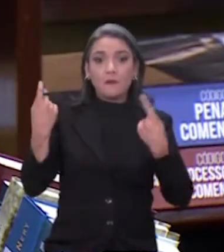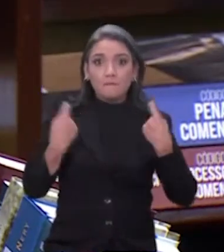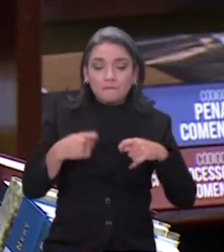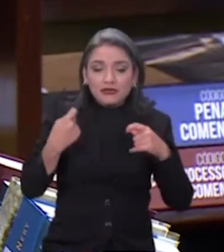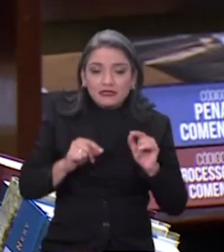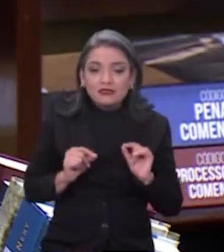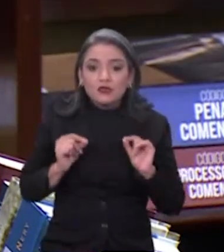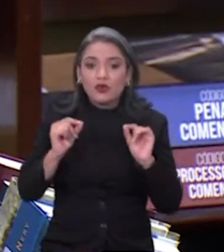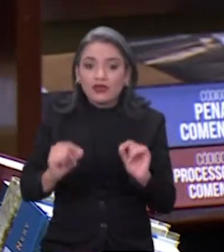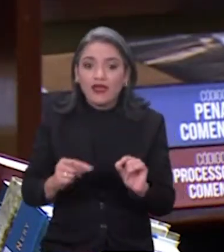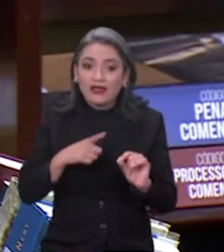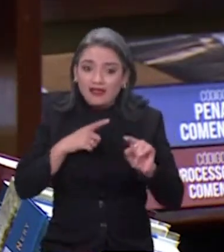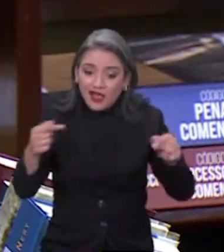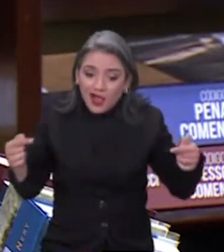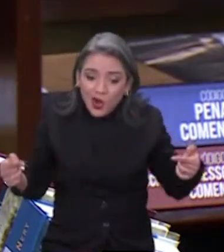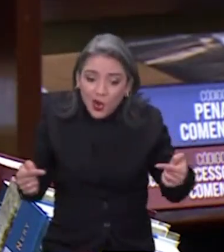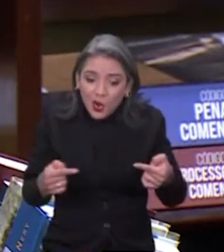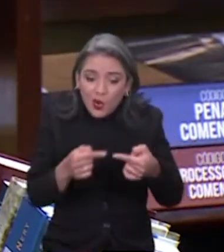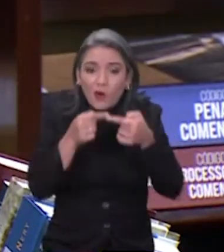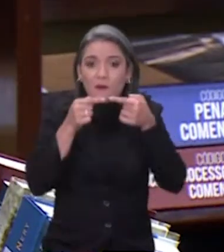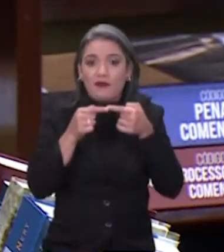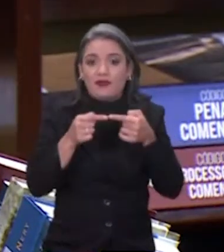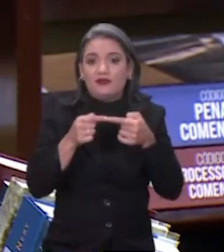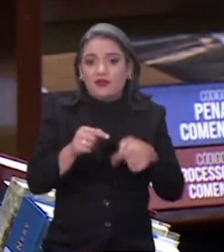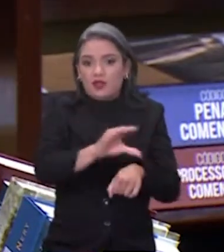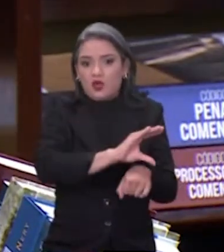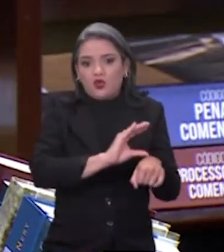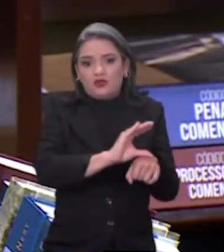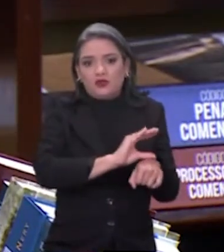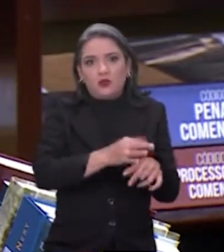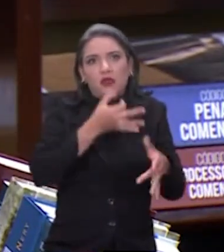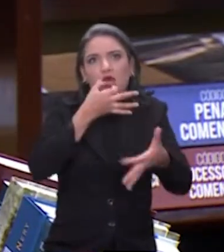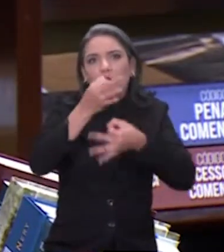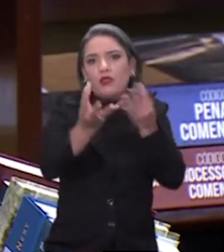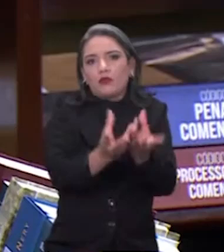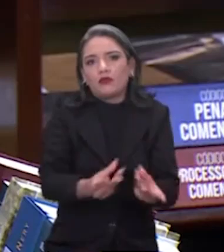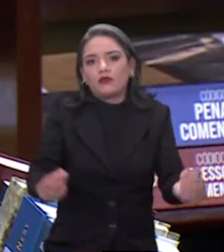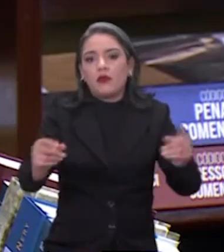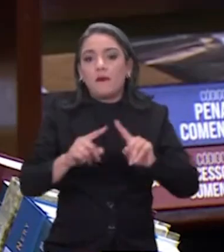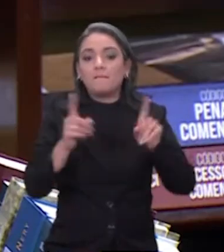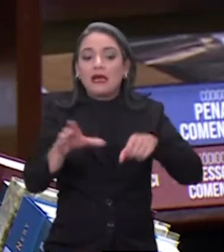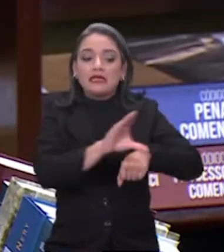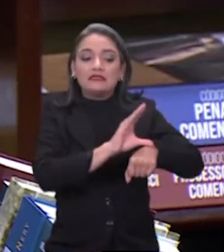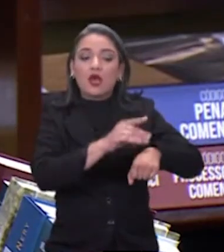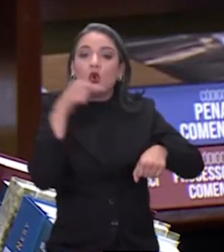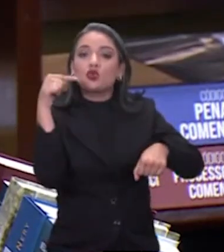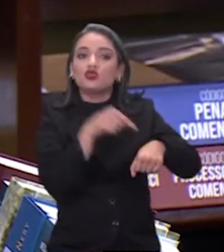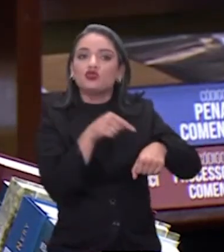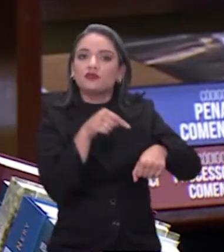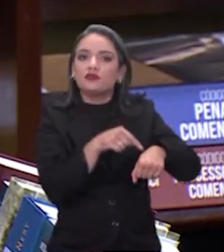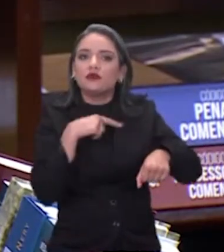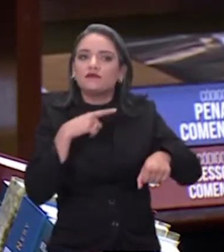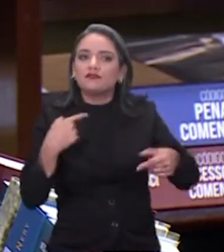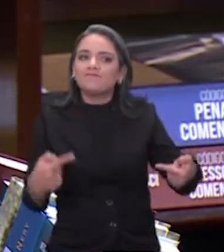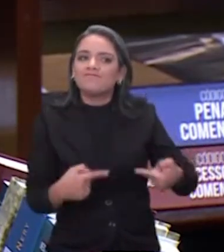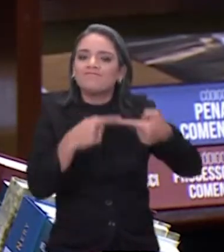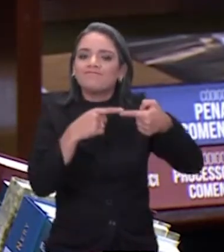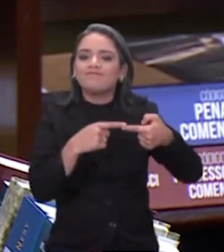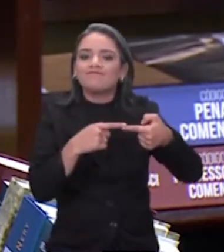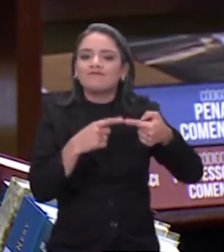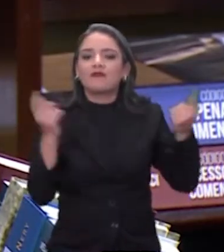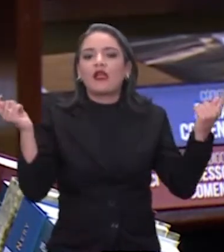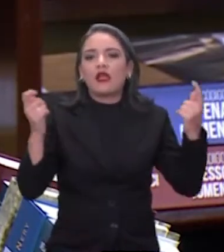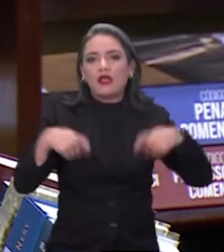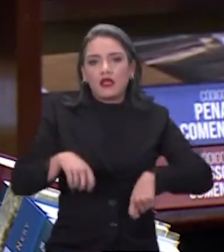aproximam do sentimento, é opinião passageira, do sentimento constitucional do povo, mais efetividade terão as